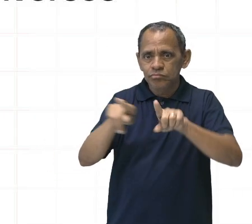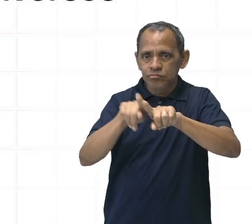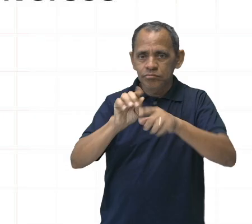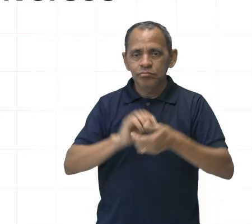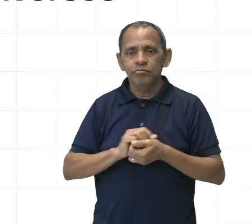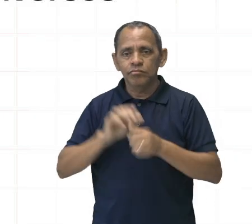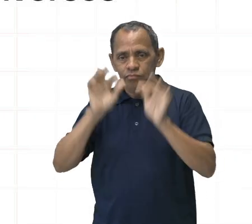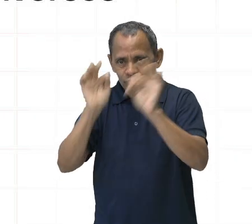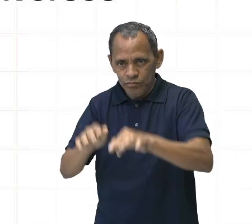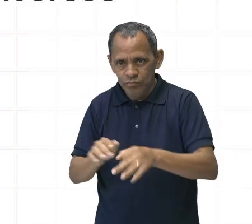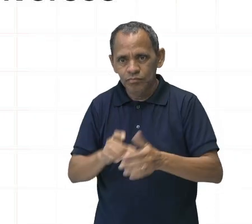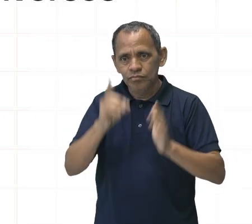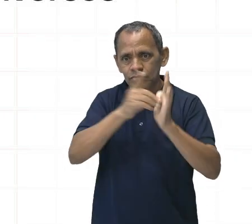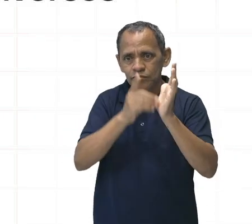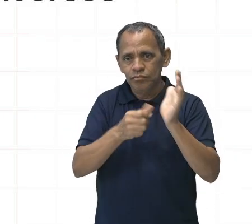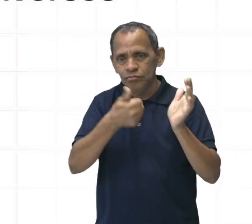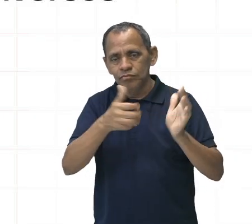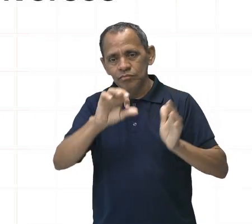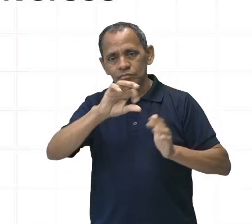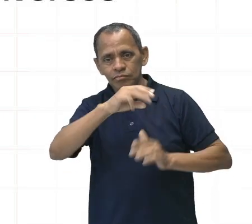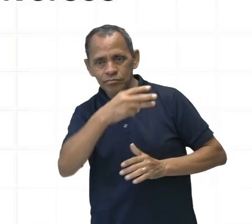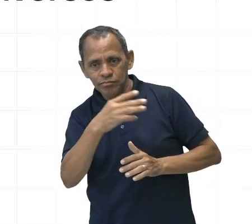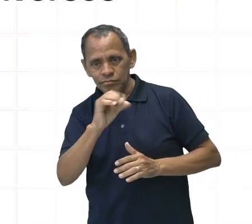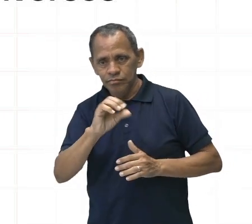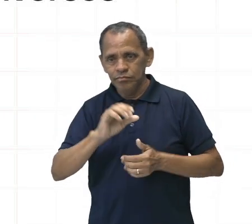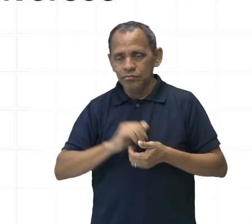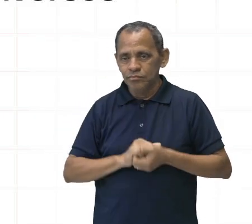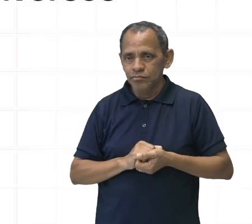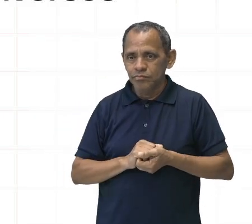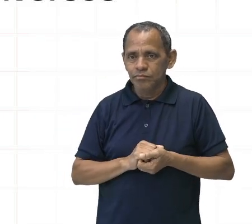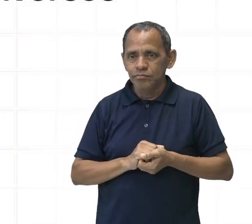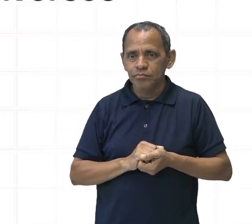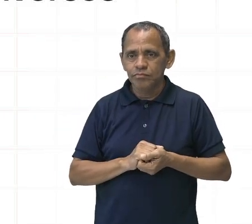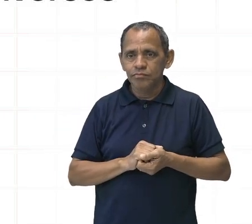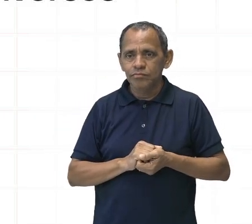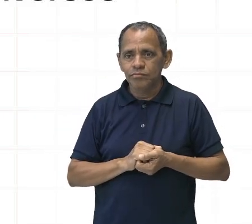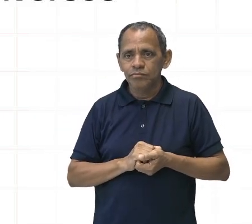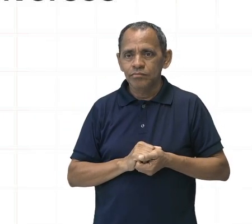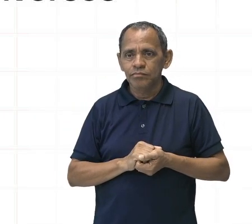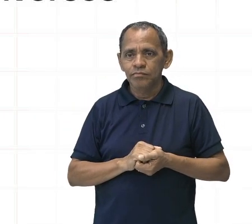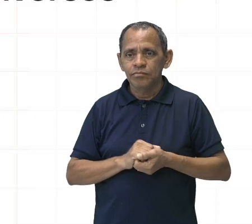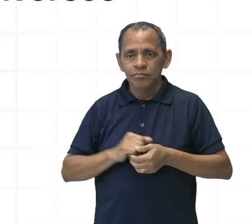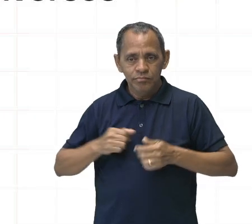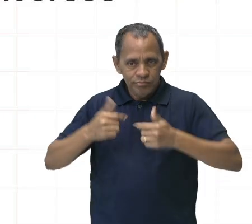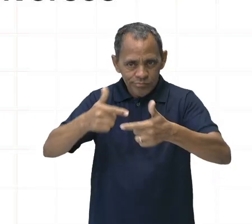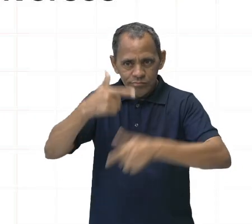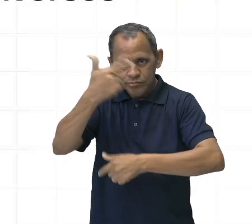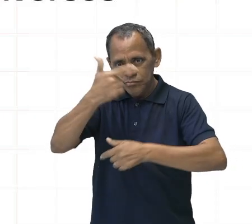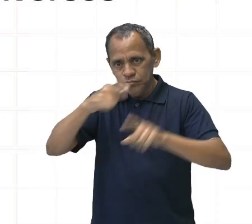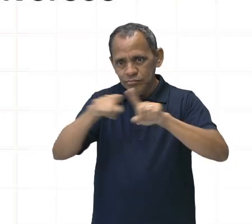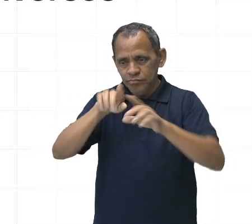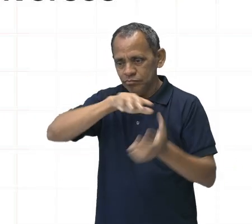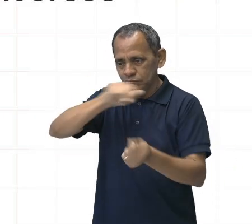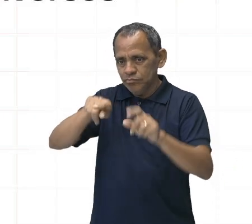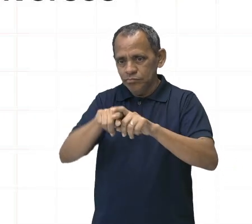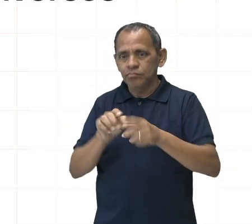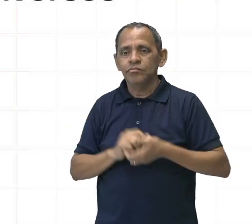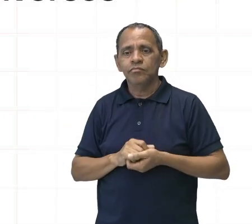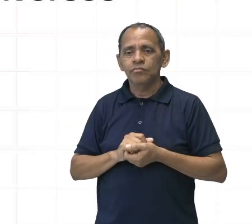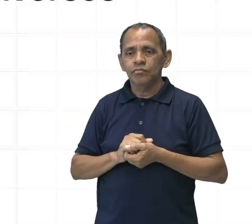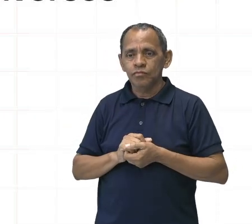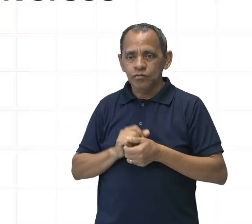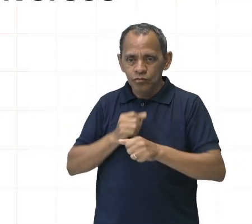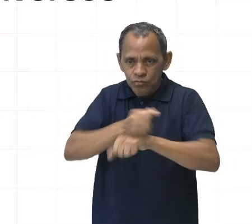década de 20 e início da década de 30. A Grande Depressão e a Segunda Guerra Mundial forçaram o Brasil a produzir produtos